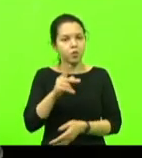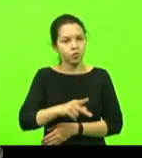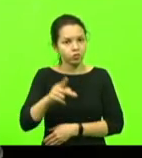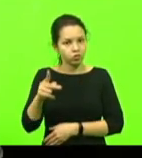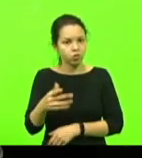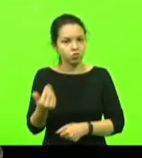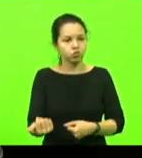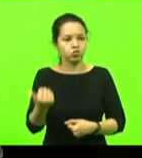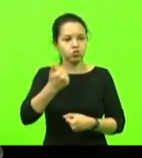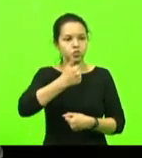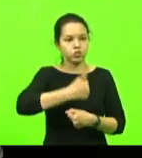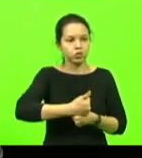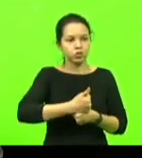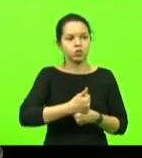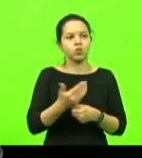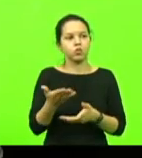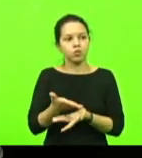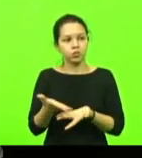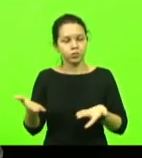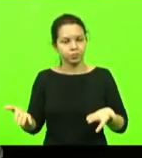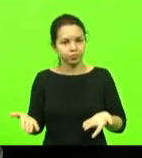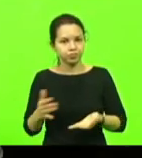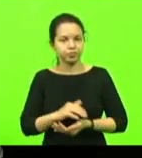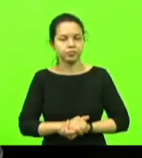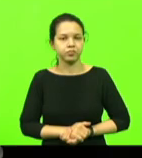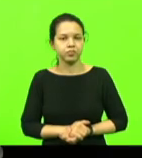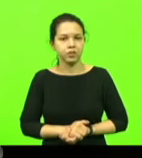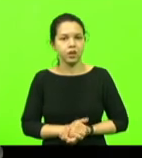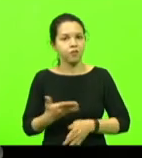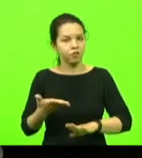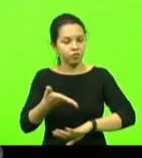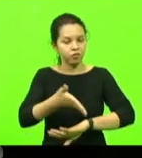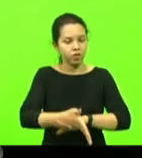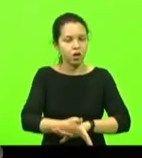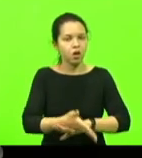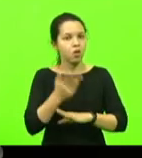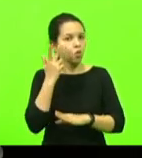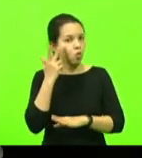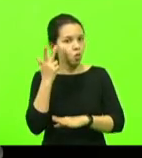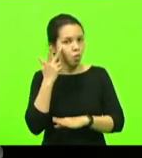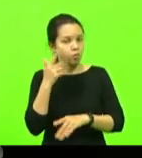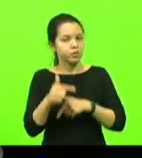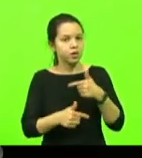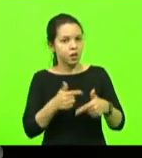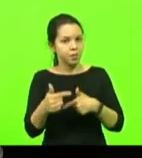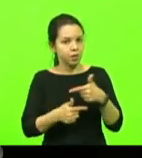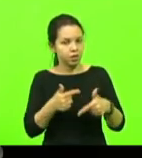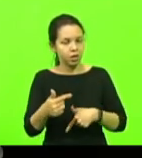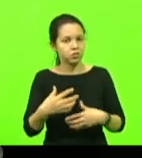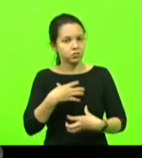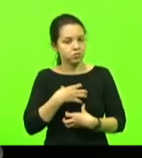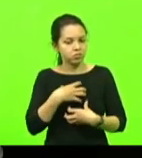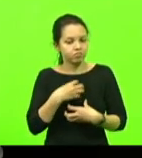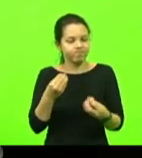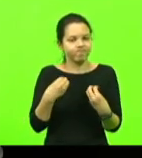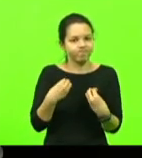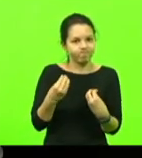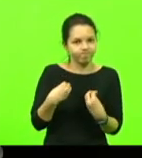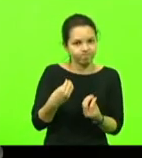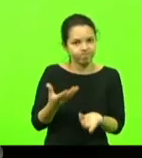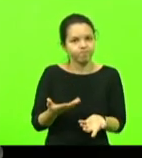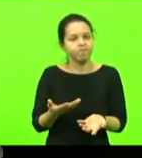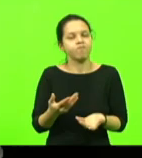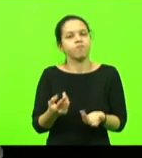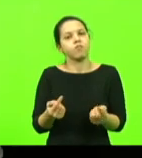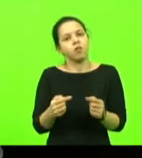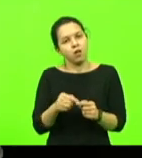são colocados nessa condição de irem, de maneira muito comum, trabalharem fragilizados, o que é, no mínimo,